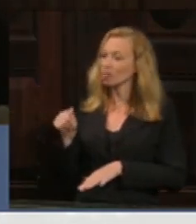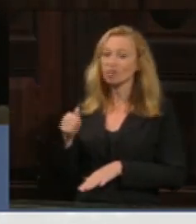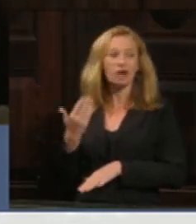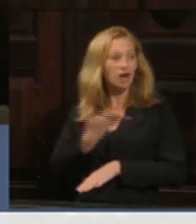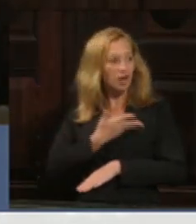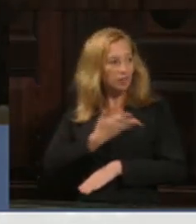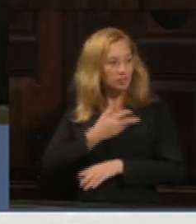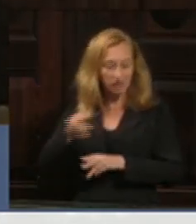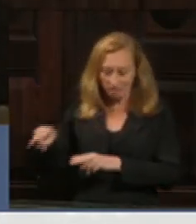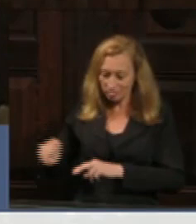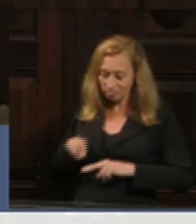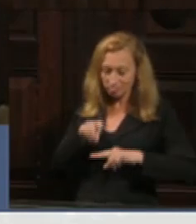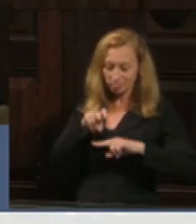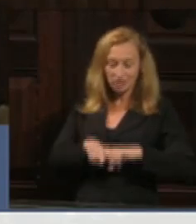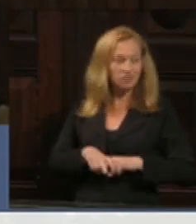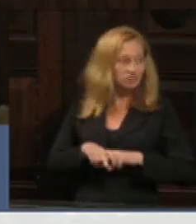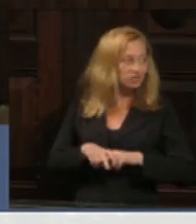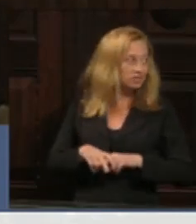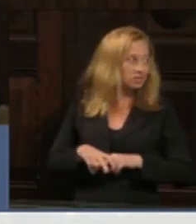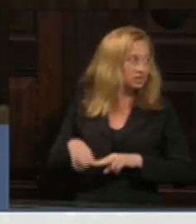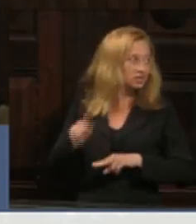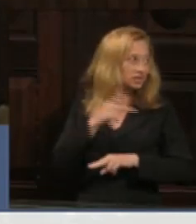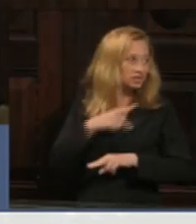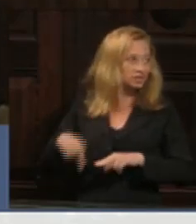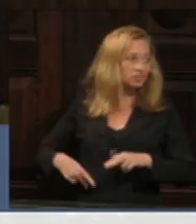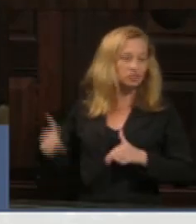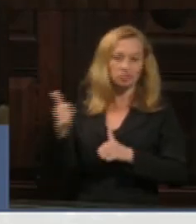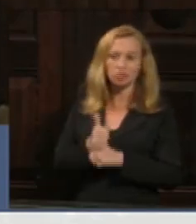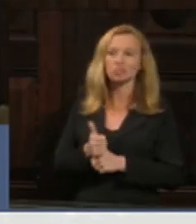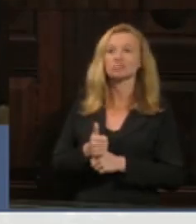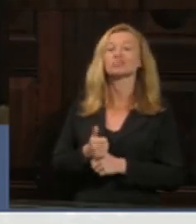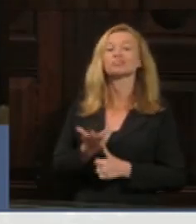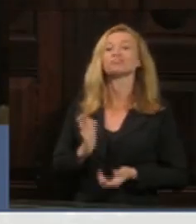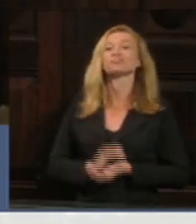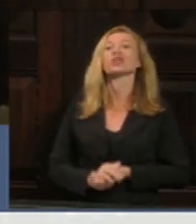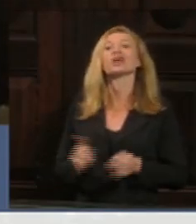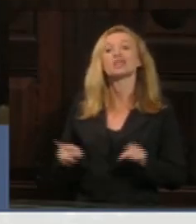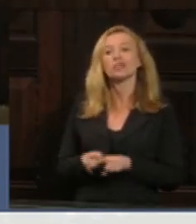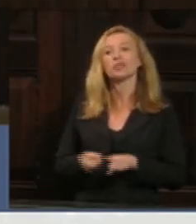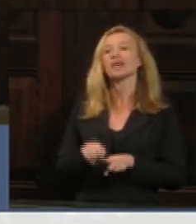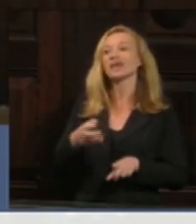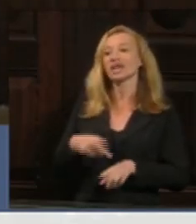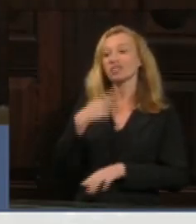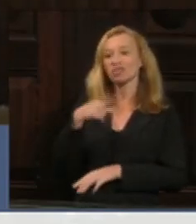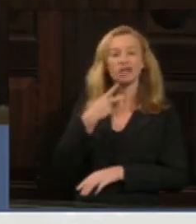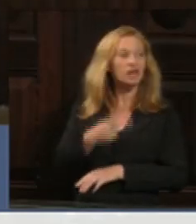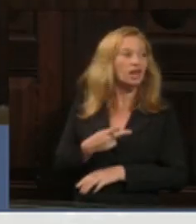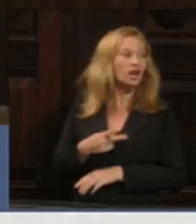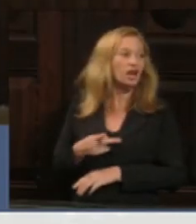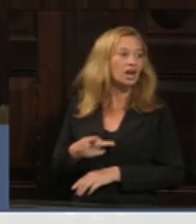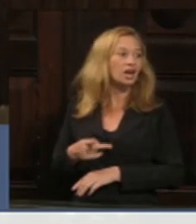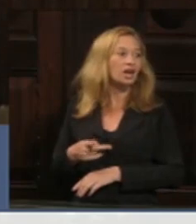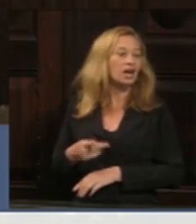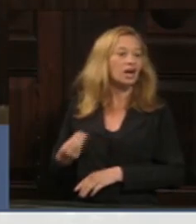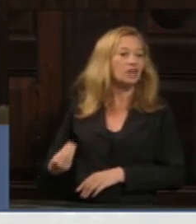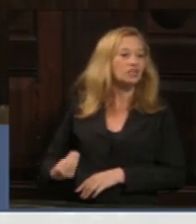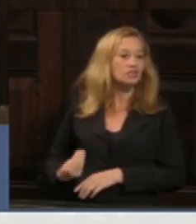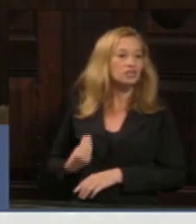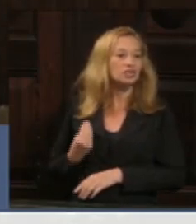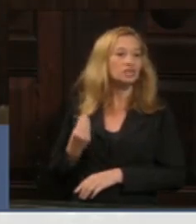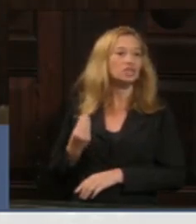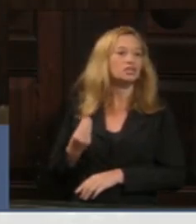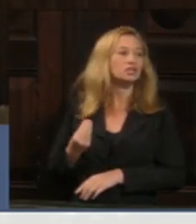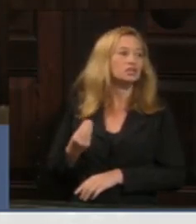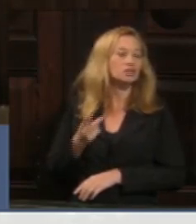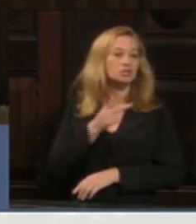final a nossa sessão. Quero registrar antes também a presença do presidente da Câmara Municipal de